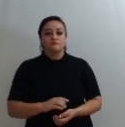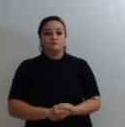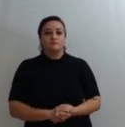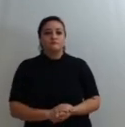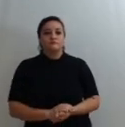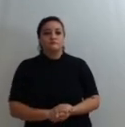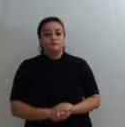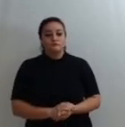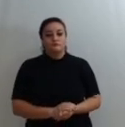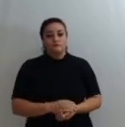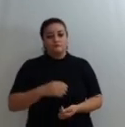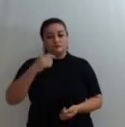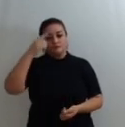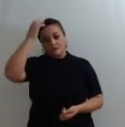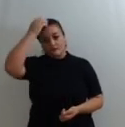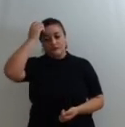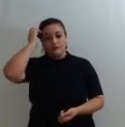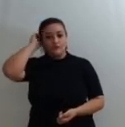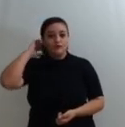do interrogatório